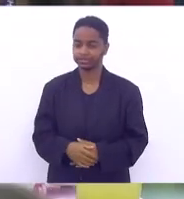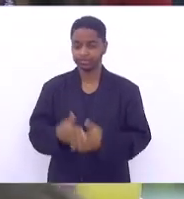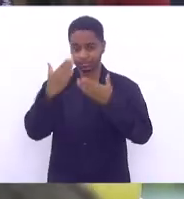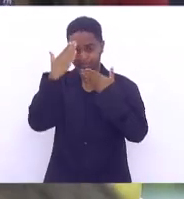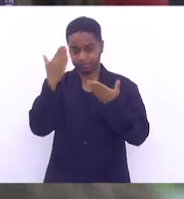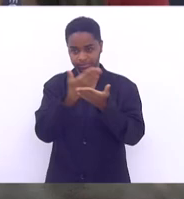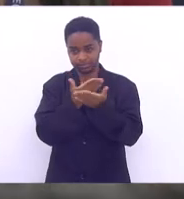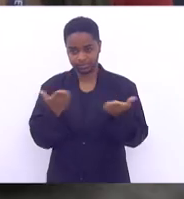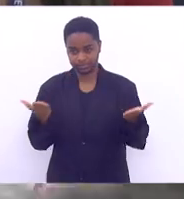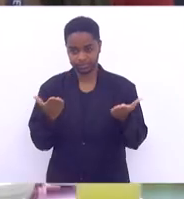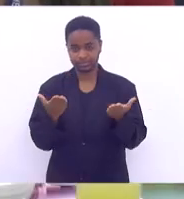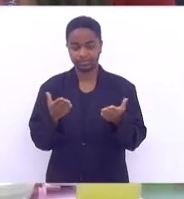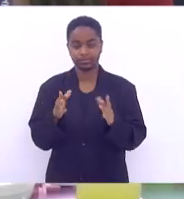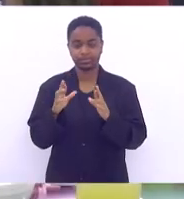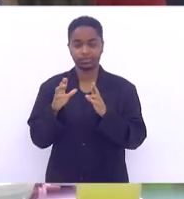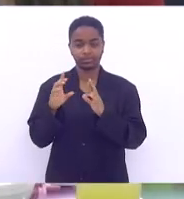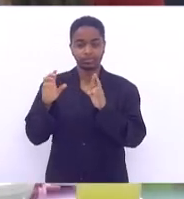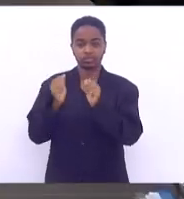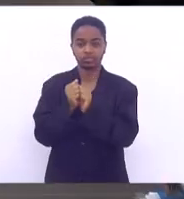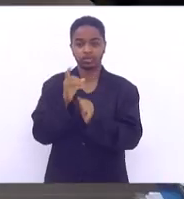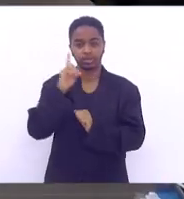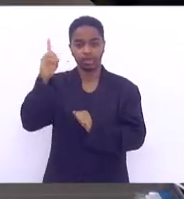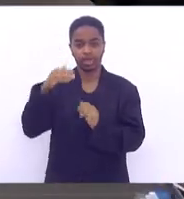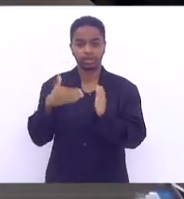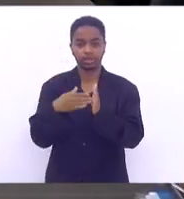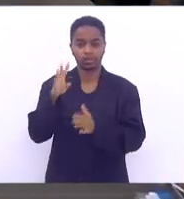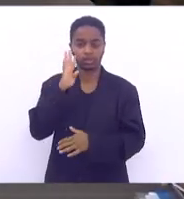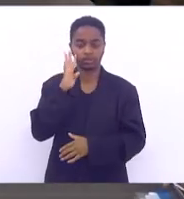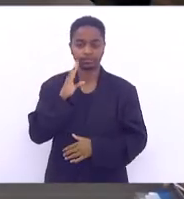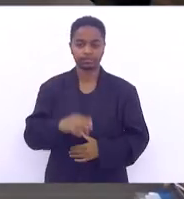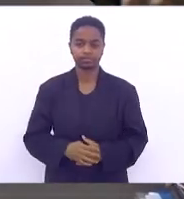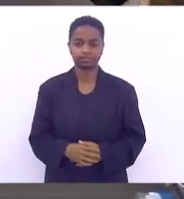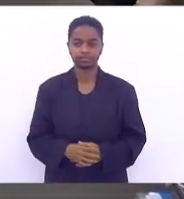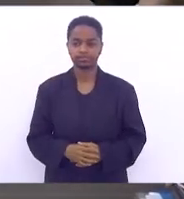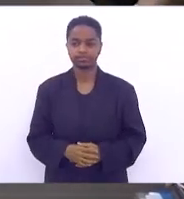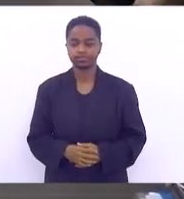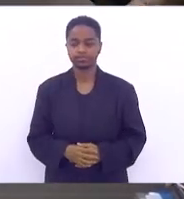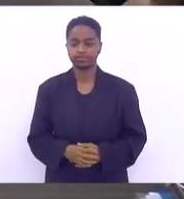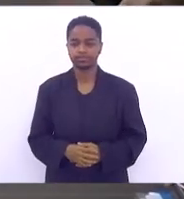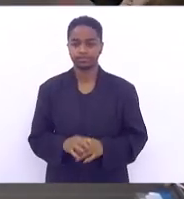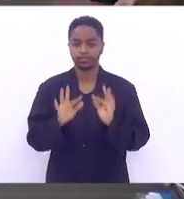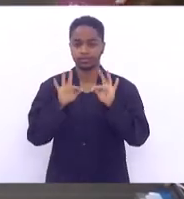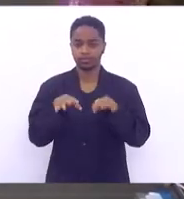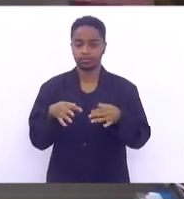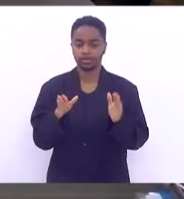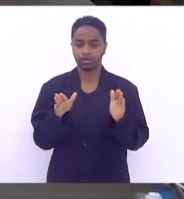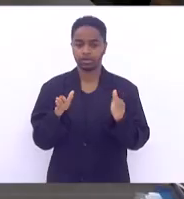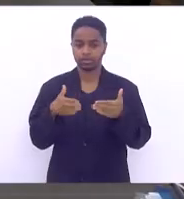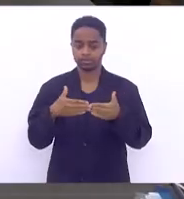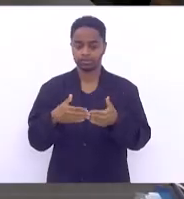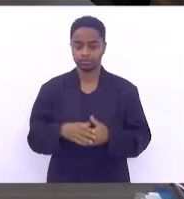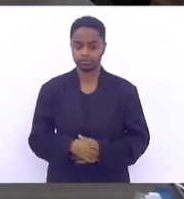Obrigado a todos. Fiquem com Deus. Até quarta-feira que vem. Está encerrada a sessão.